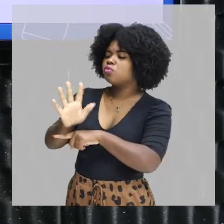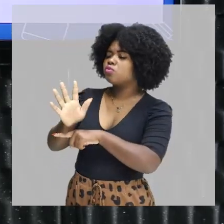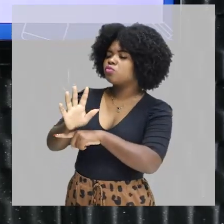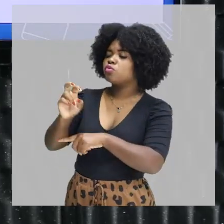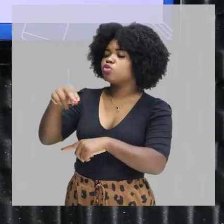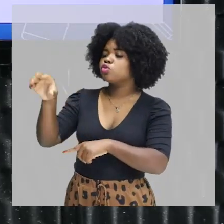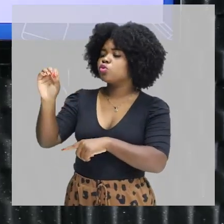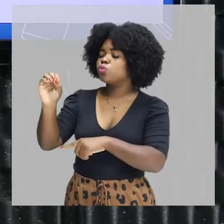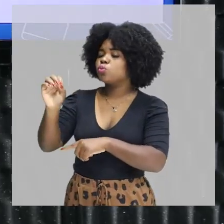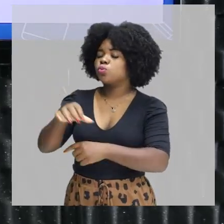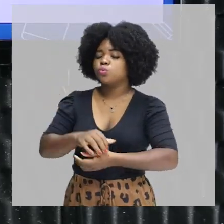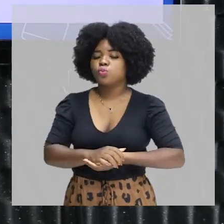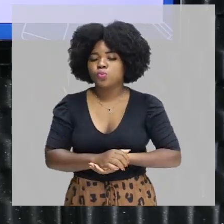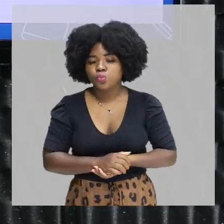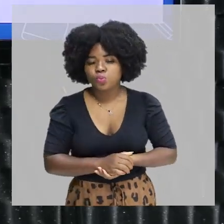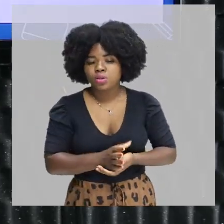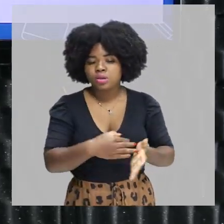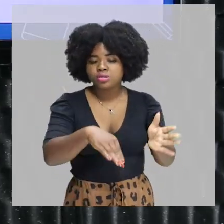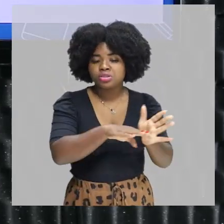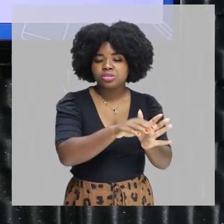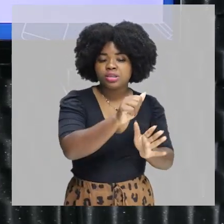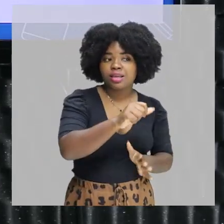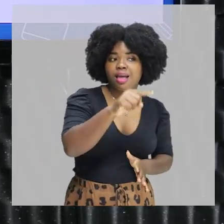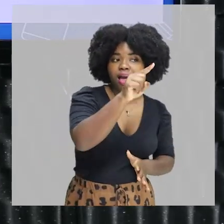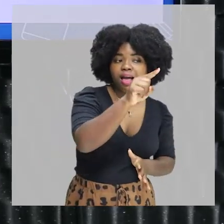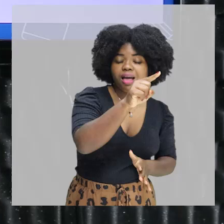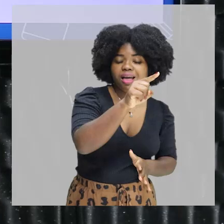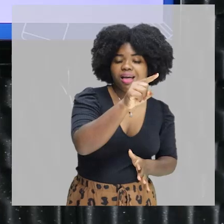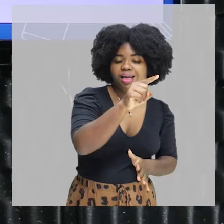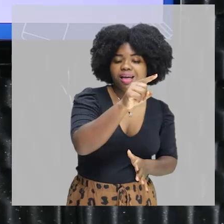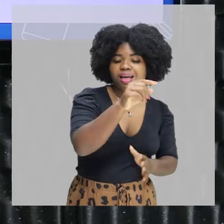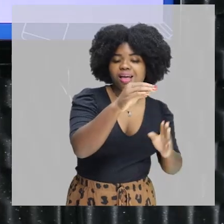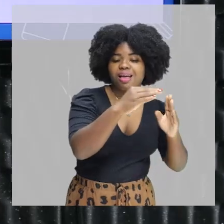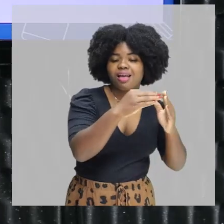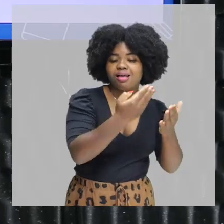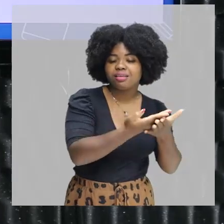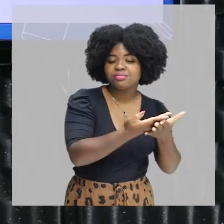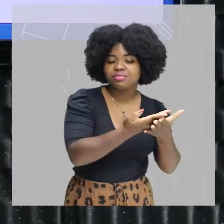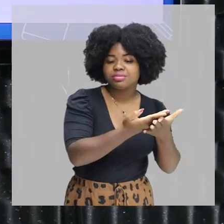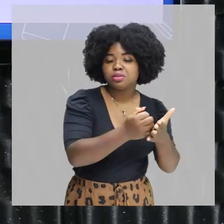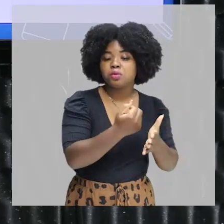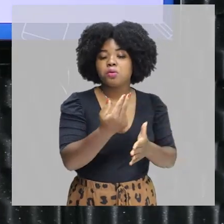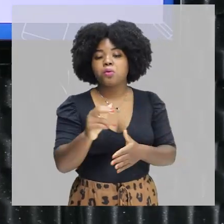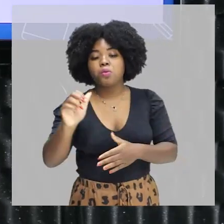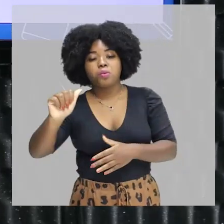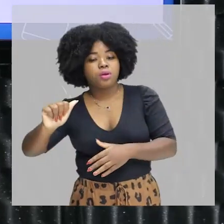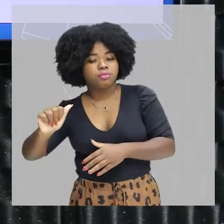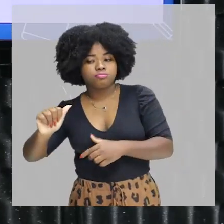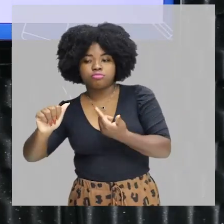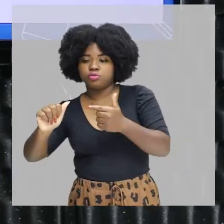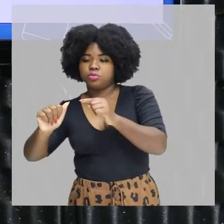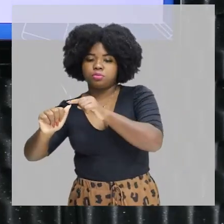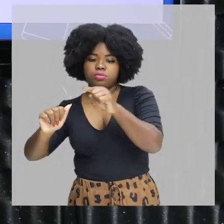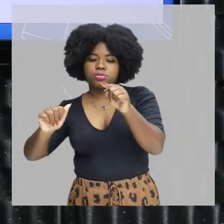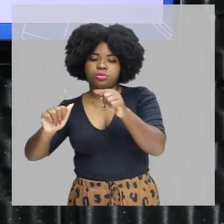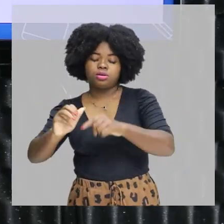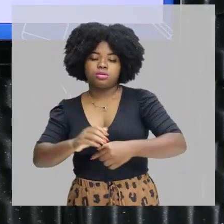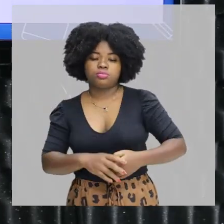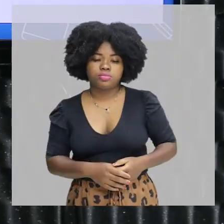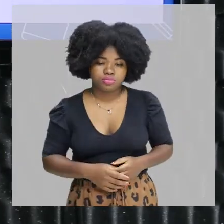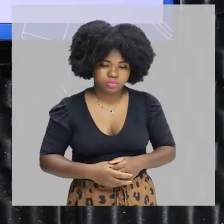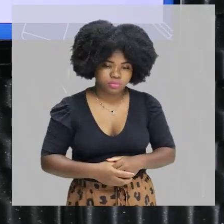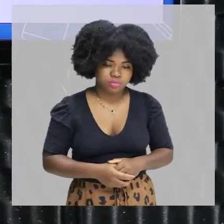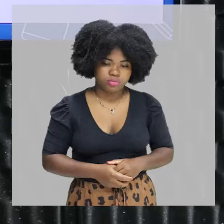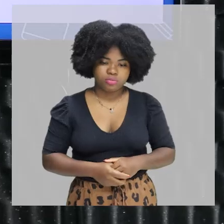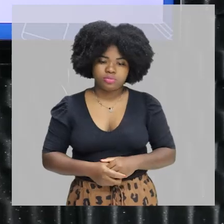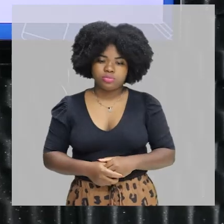ciclano. Aí eu cheguei à escola com crase. Ou cheguei à escola sem crase. Falando, né, a escola